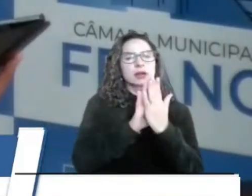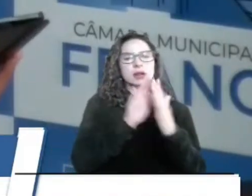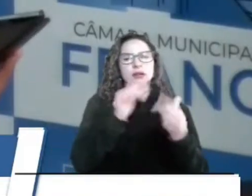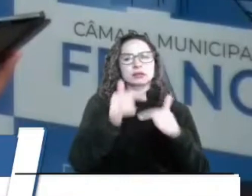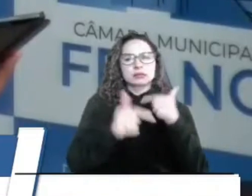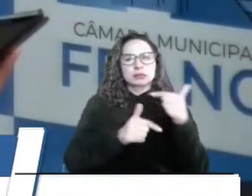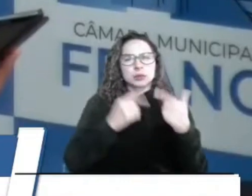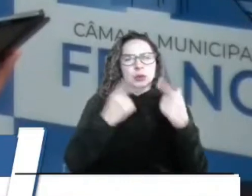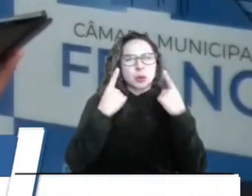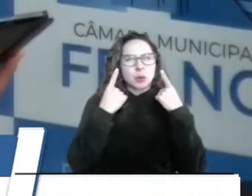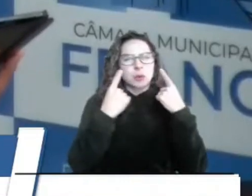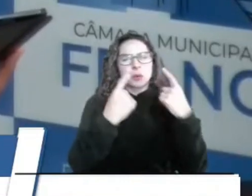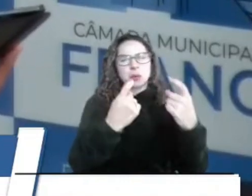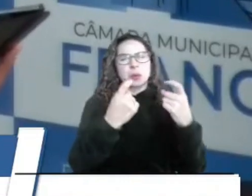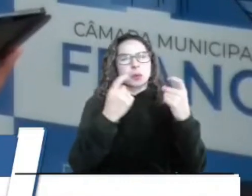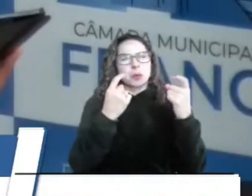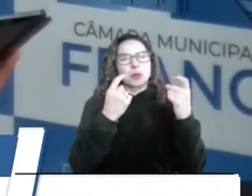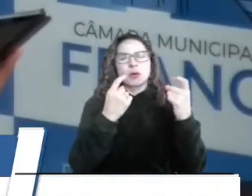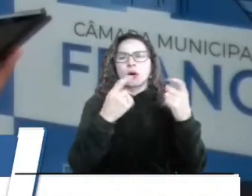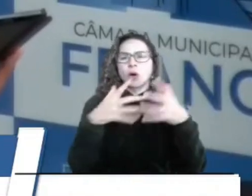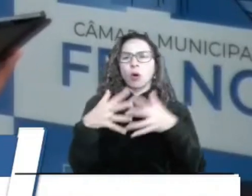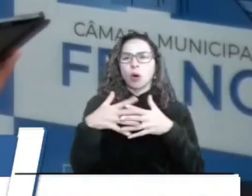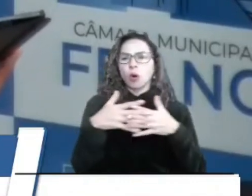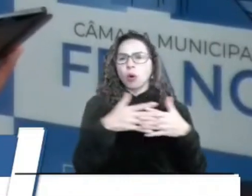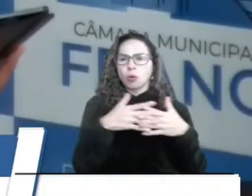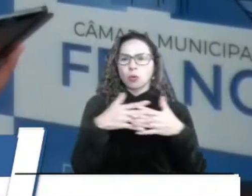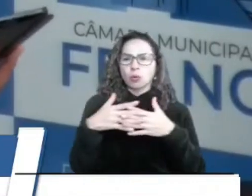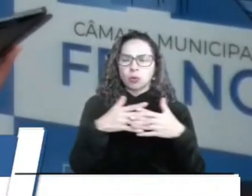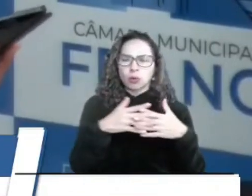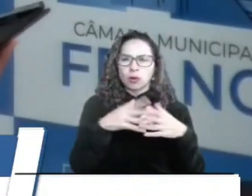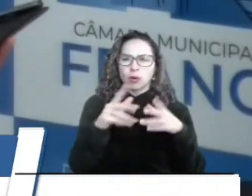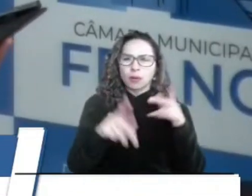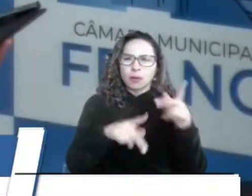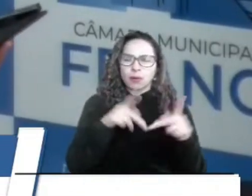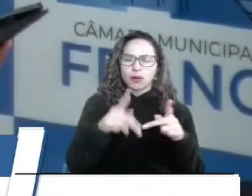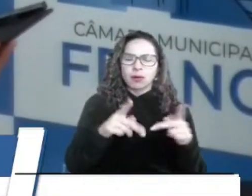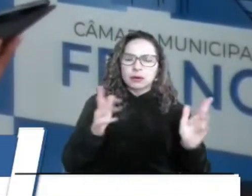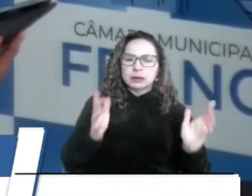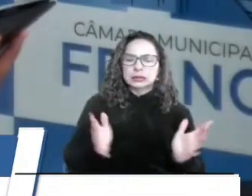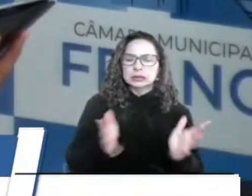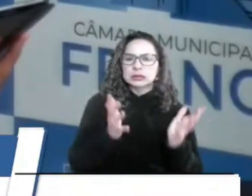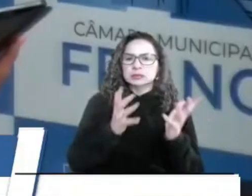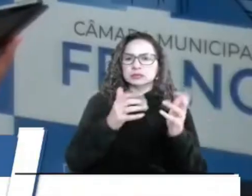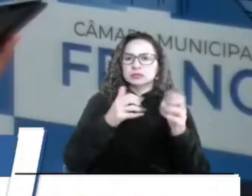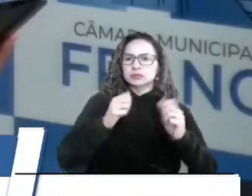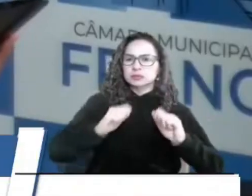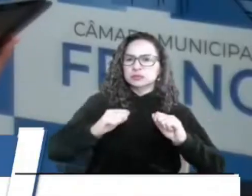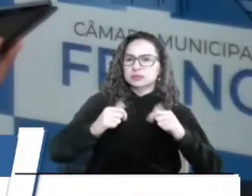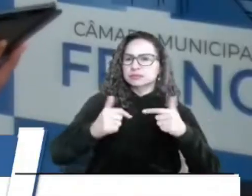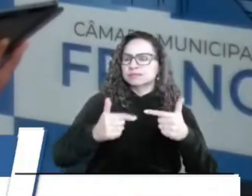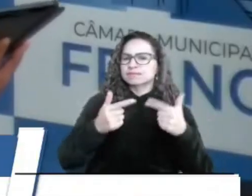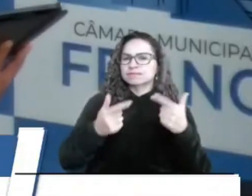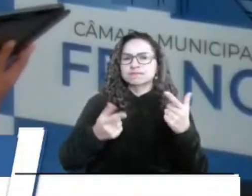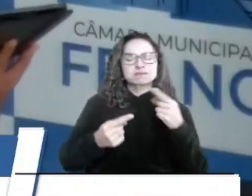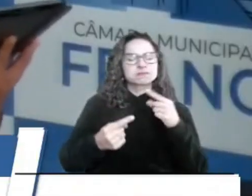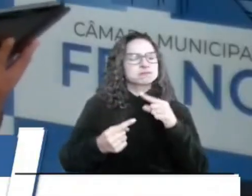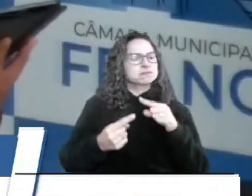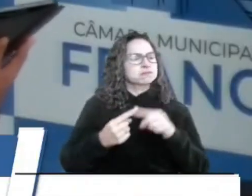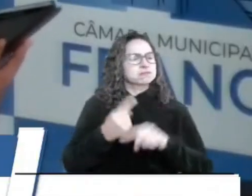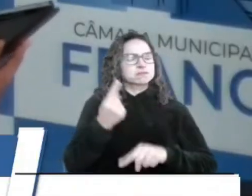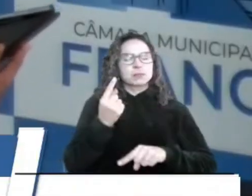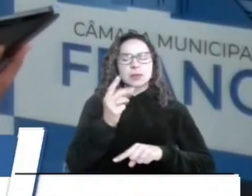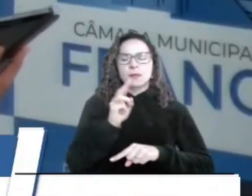trabalhadores confunde a população e instiga uma ação que não vai